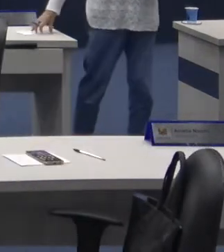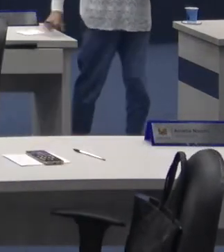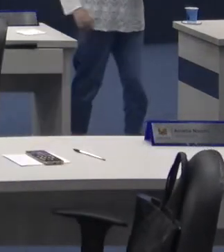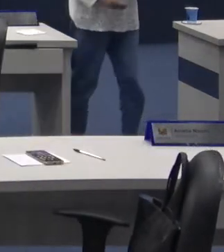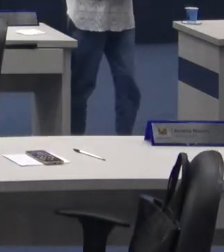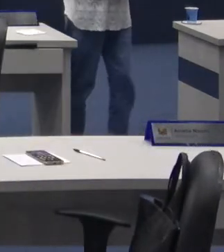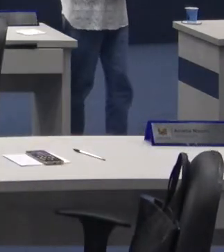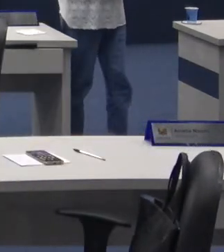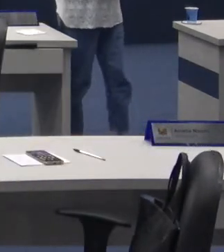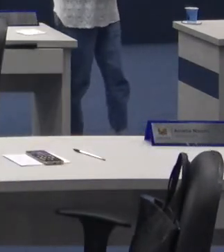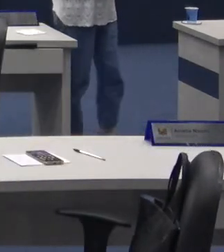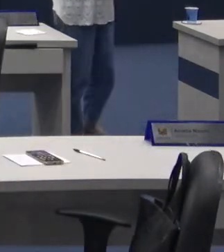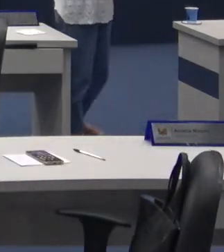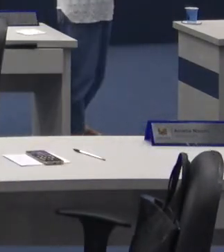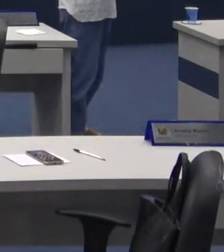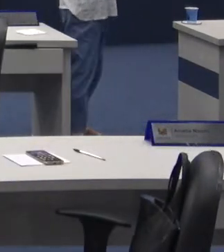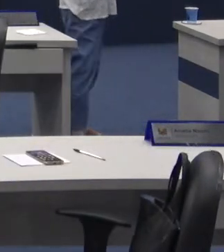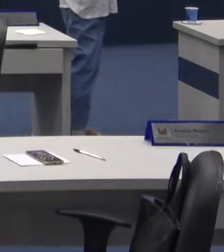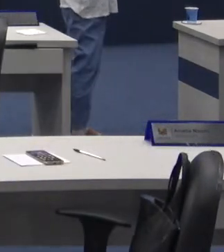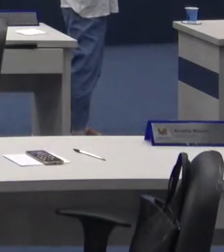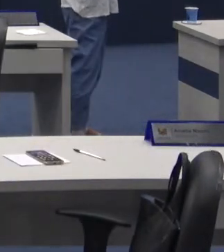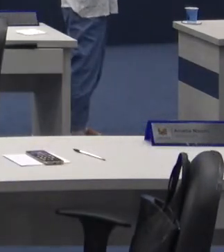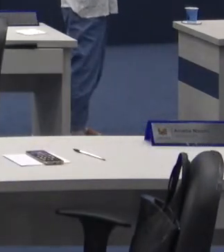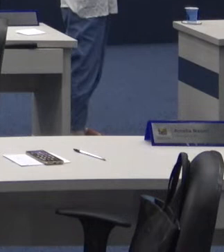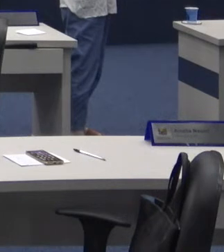da saúde. Qual que é isso aí?